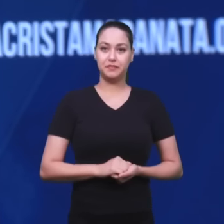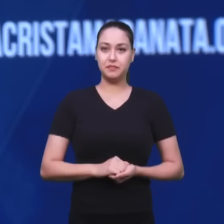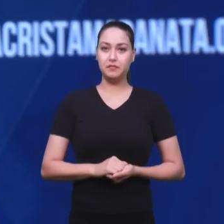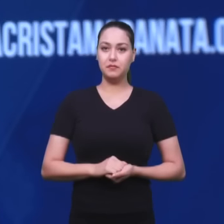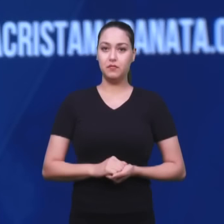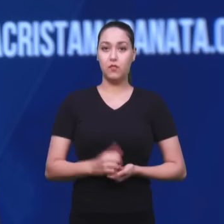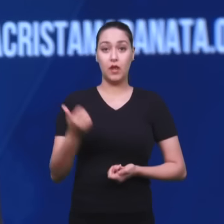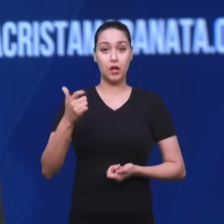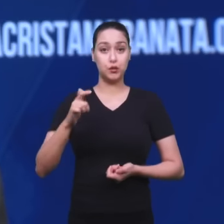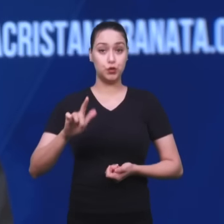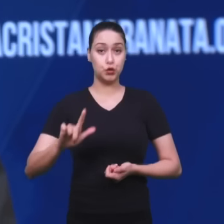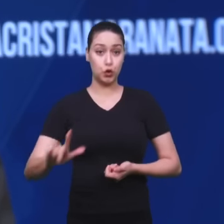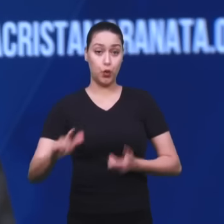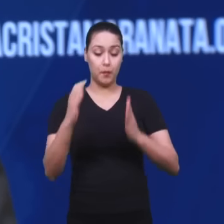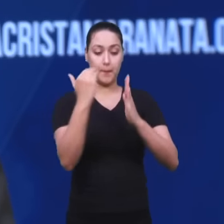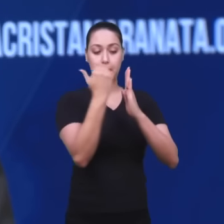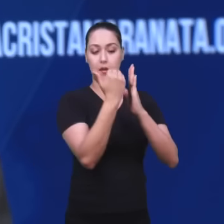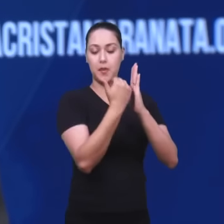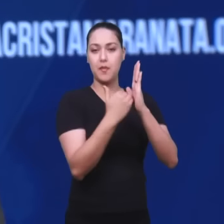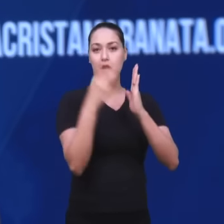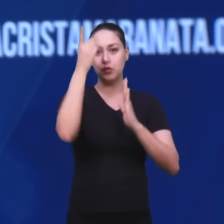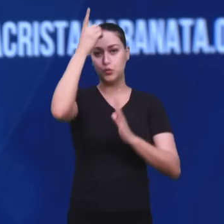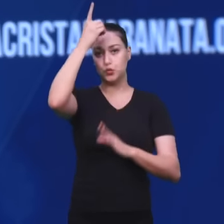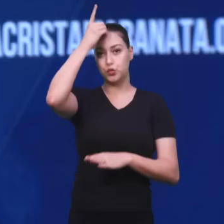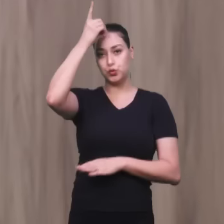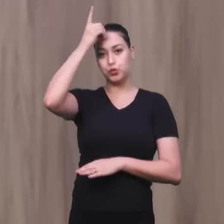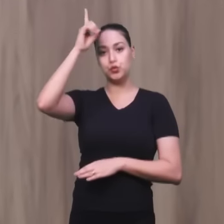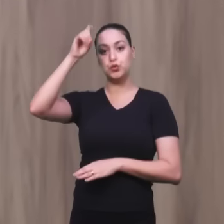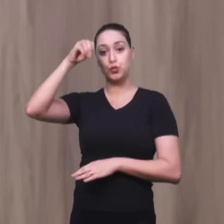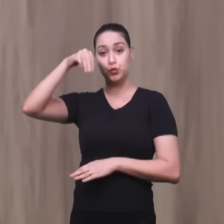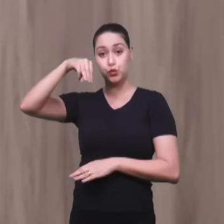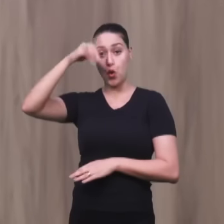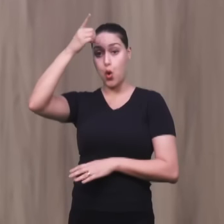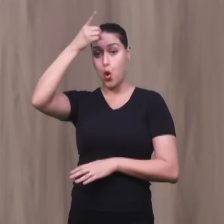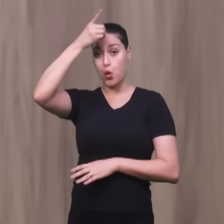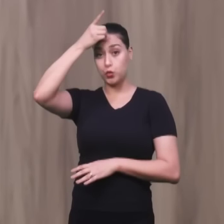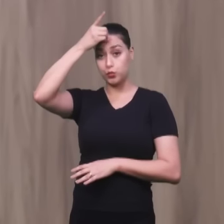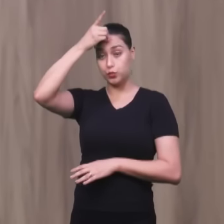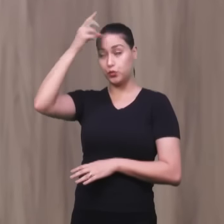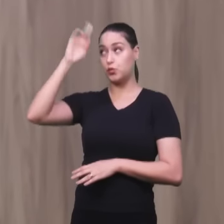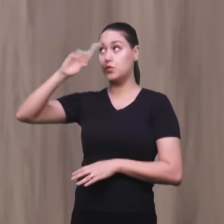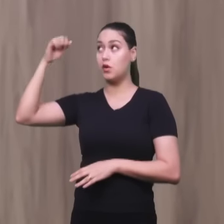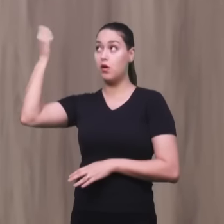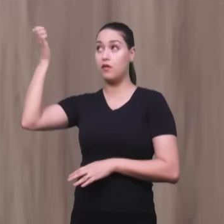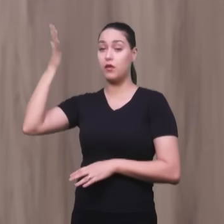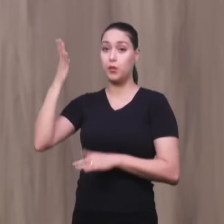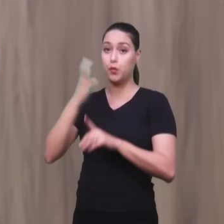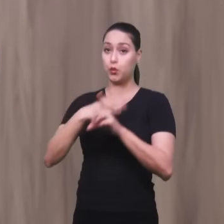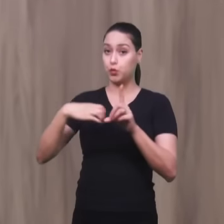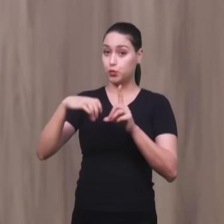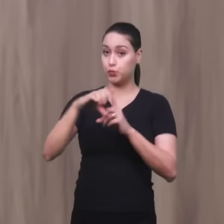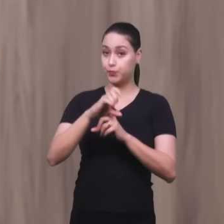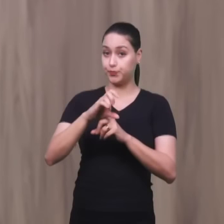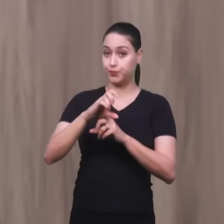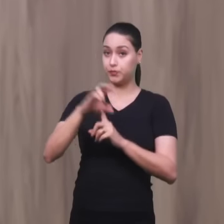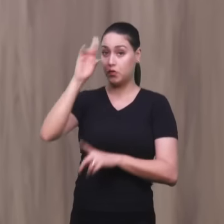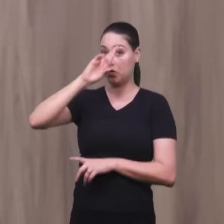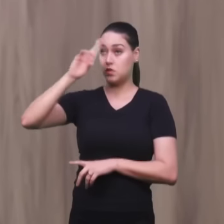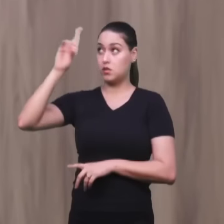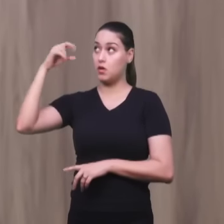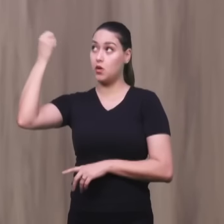Que o Senhor Nosso Deus Revelou para este culto O Senhor Deus Revelou Um homem de 32 anos de